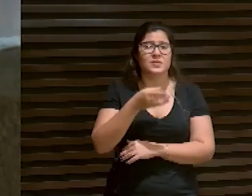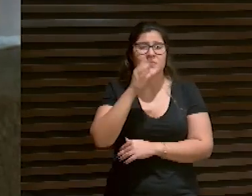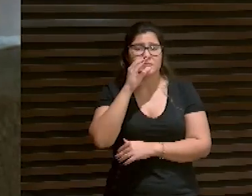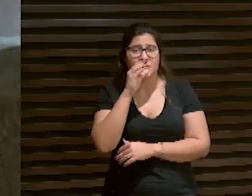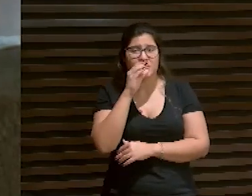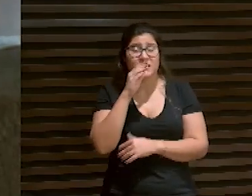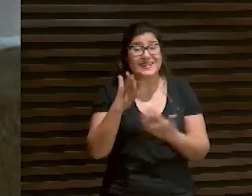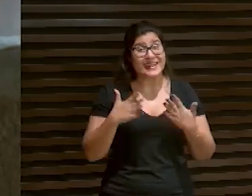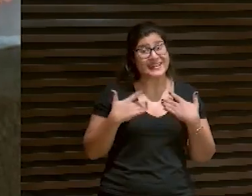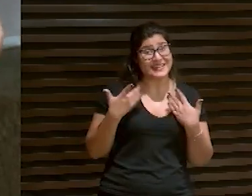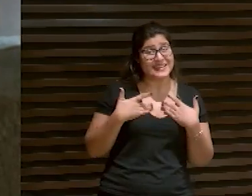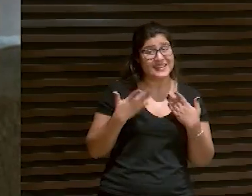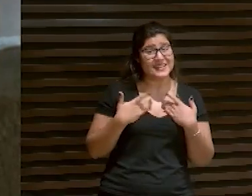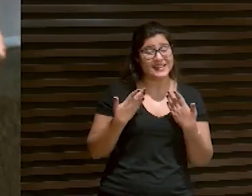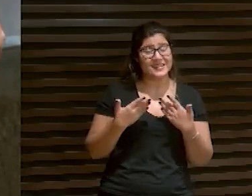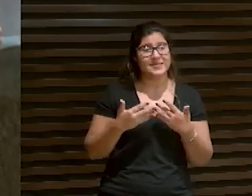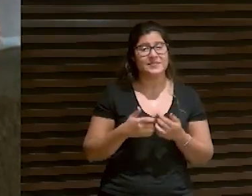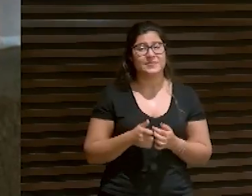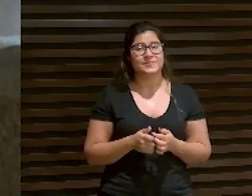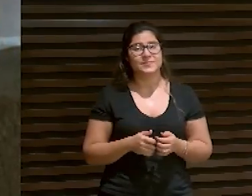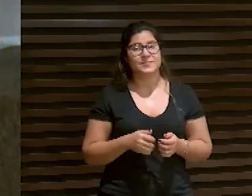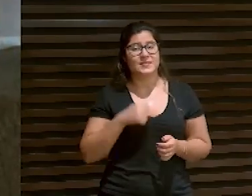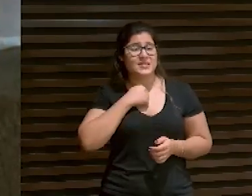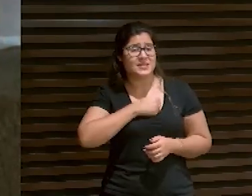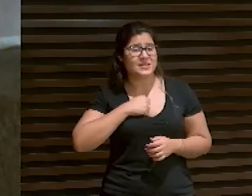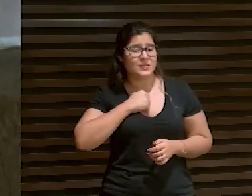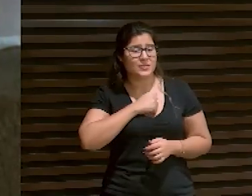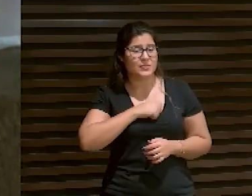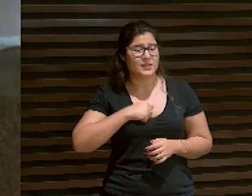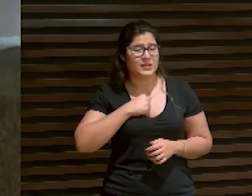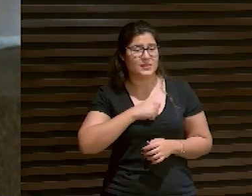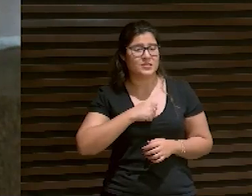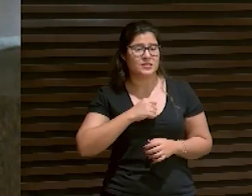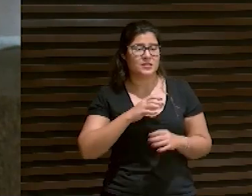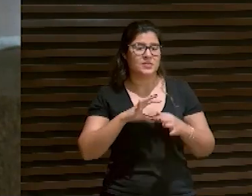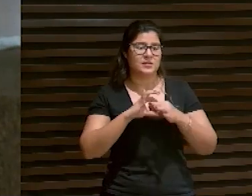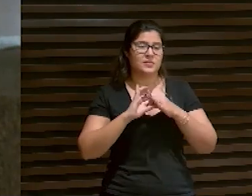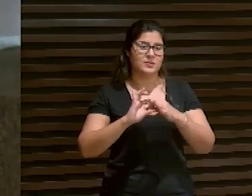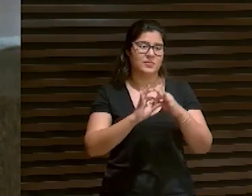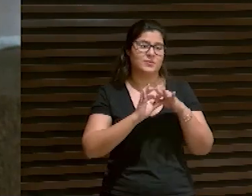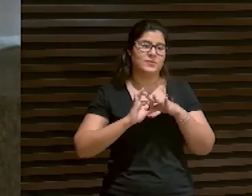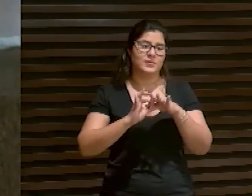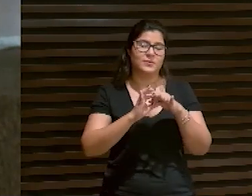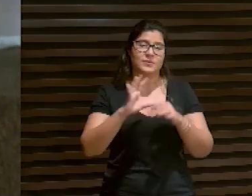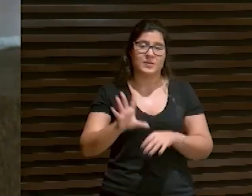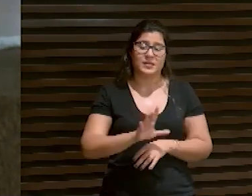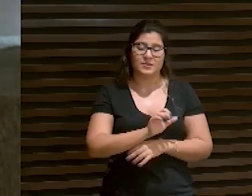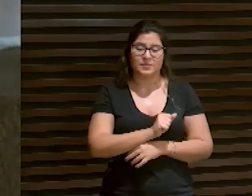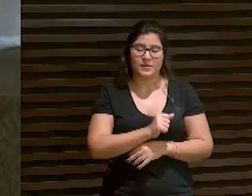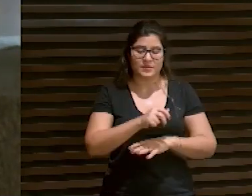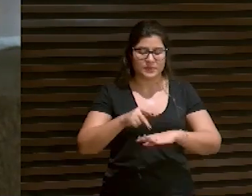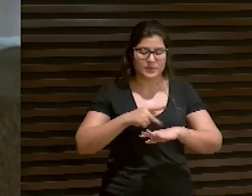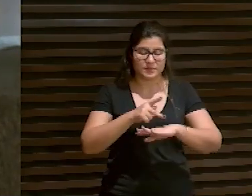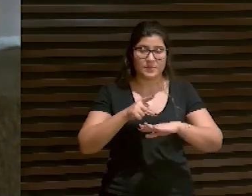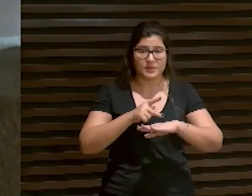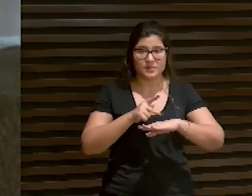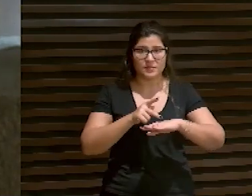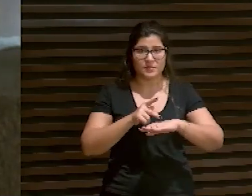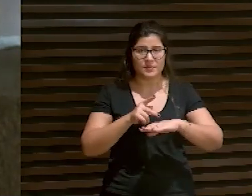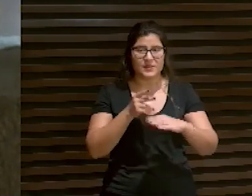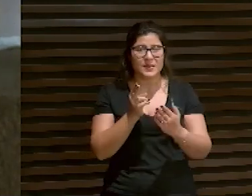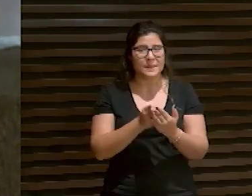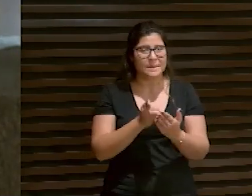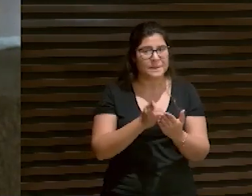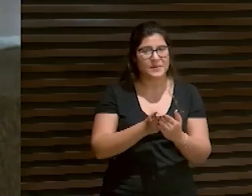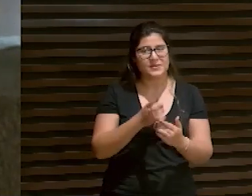da alegria, tem saudade da comunhão. Irmãos, você amar a sua pátria é a mesma coisa que você sentir falta de casa, está tudo